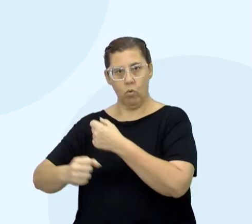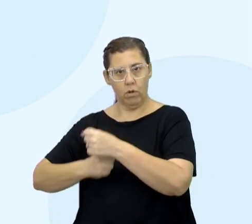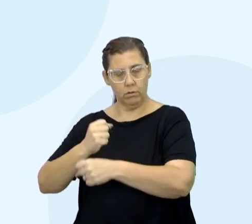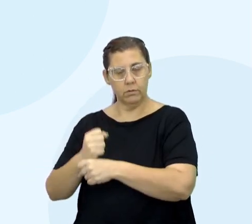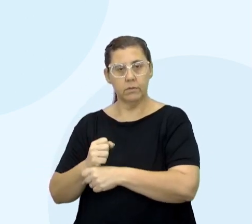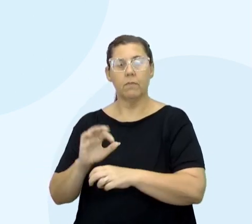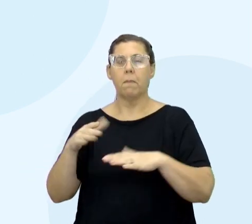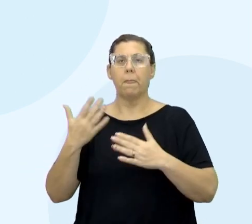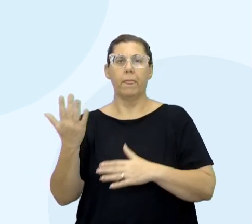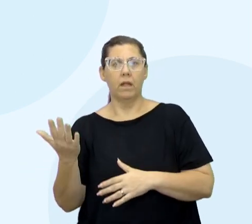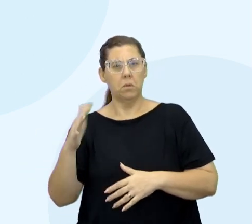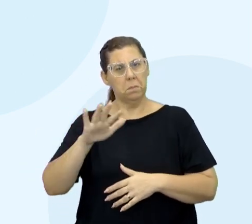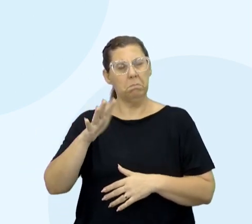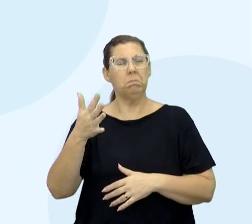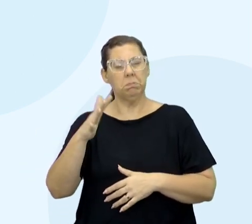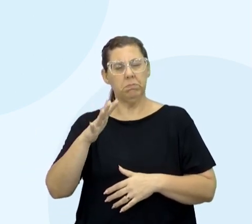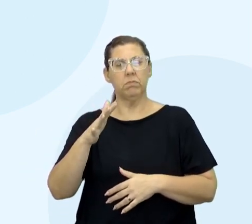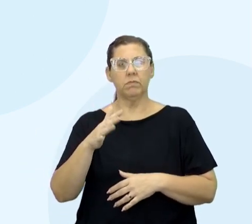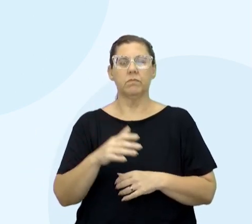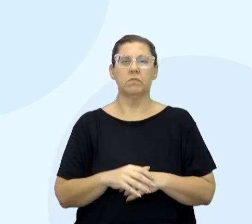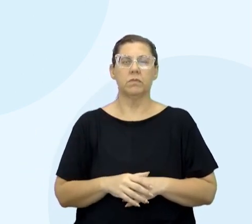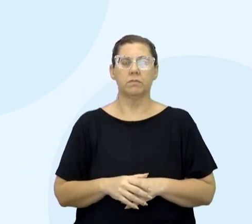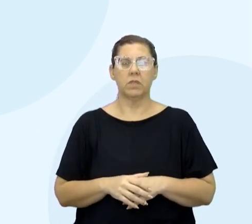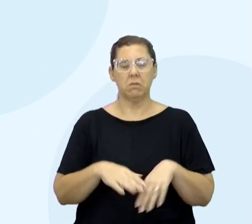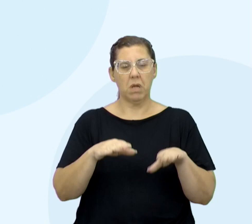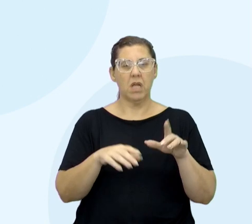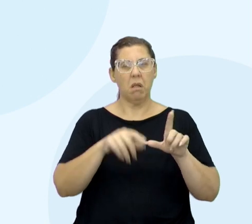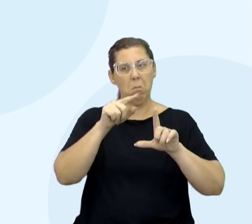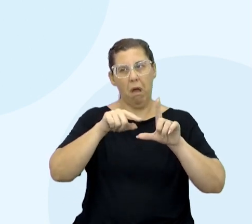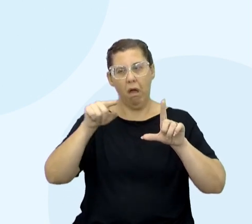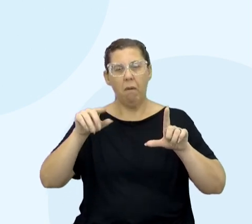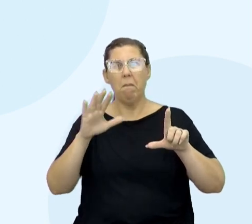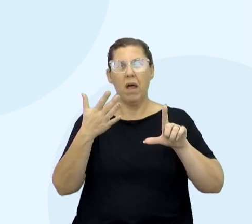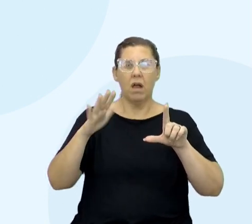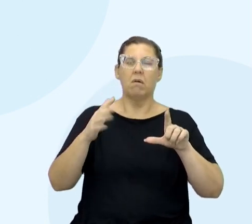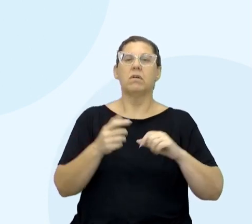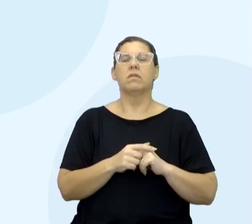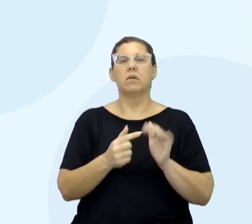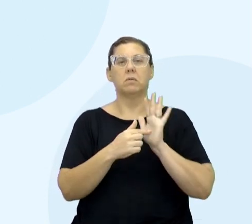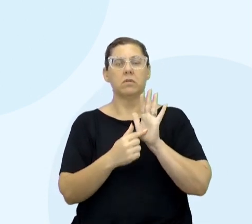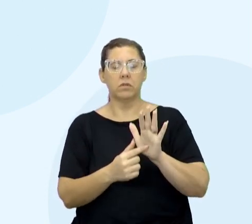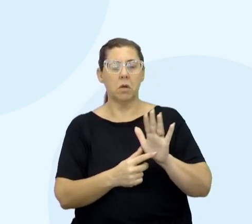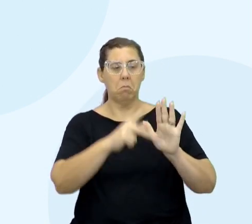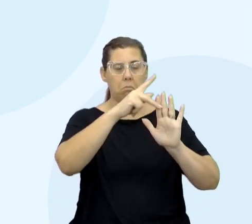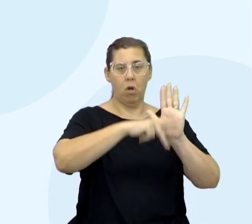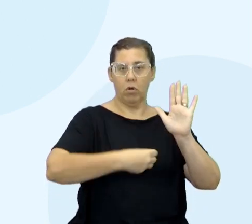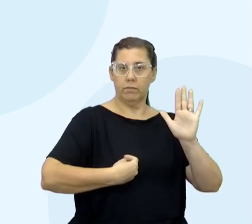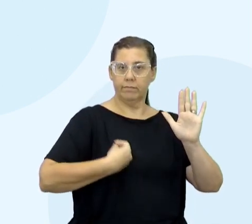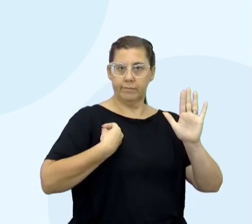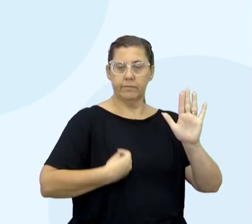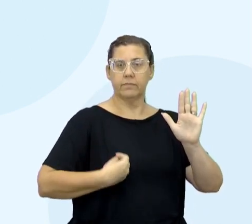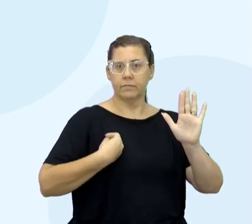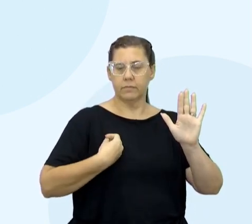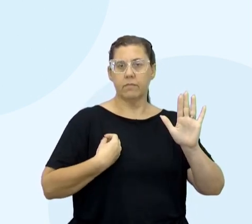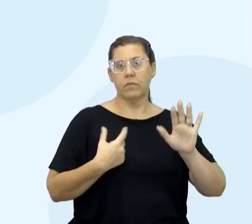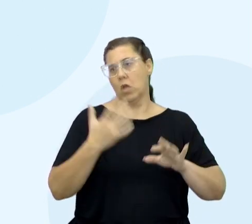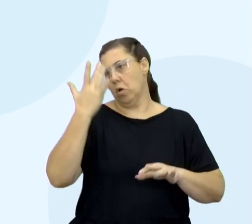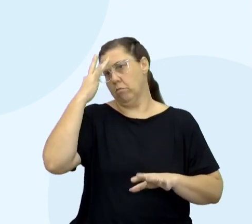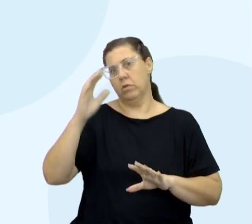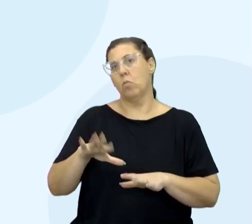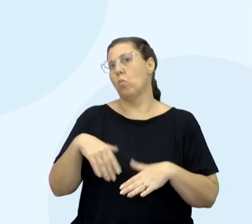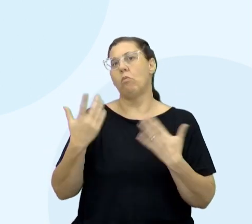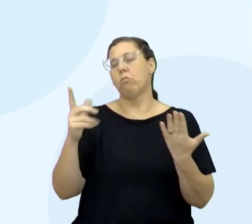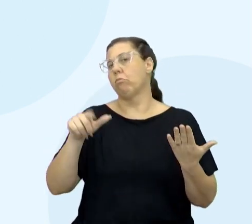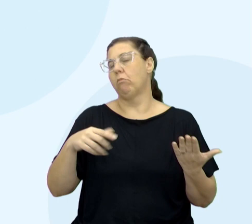R$1.199,88. Então, é mais ou menos nessa história, nessa projeção. Então, você vai colocar lá o seu projeto de vida, que eu não sei qual é,